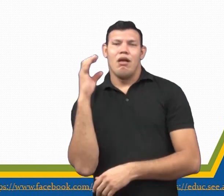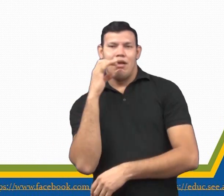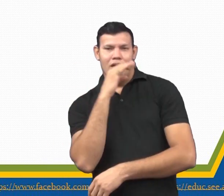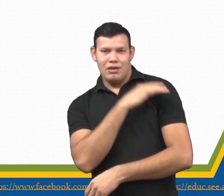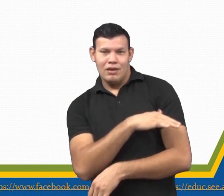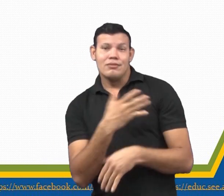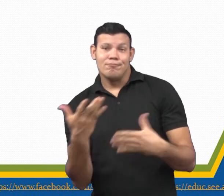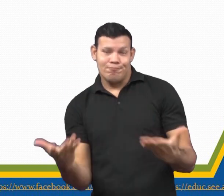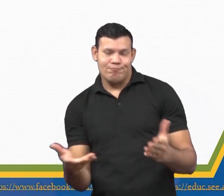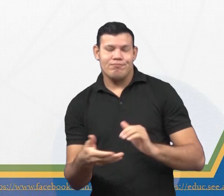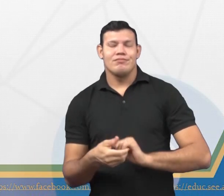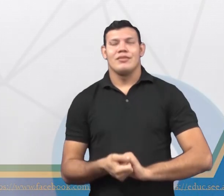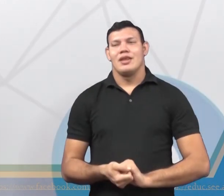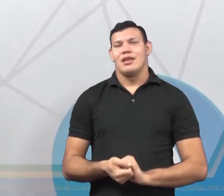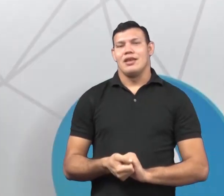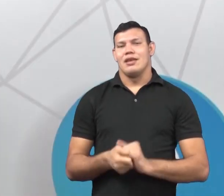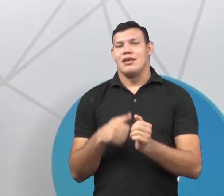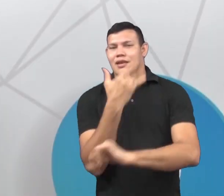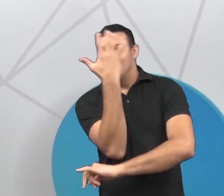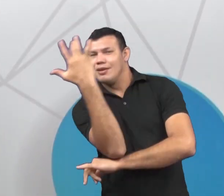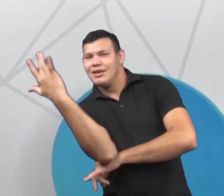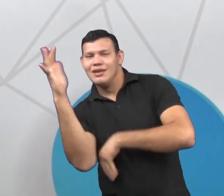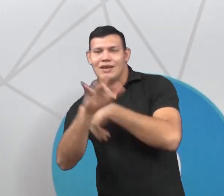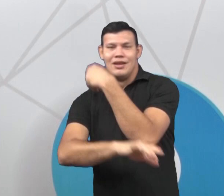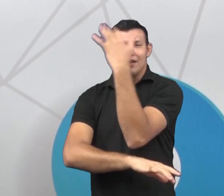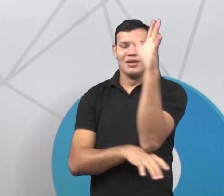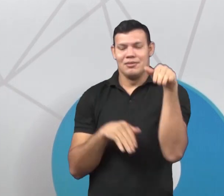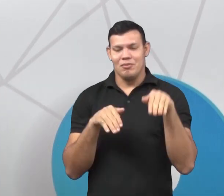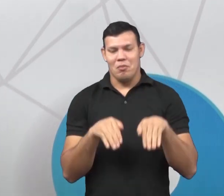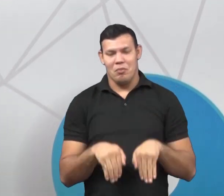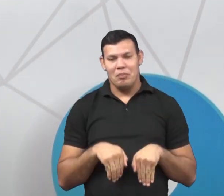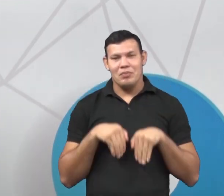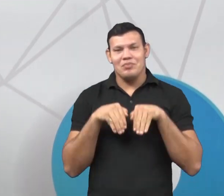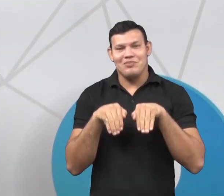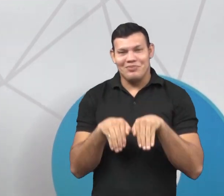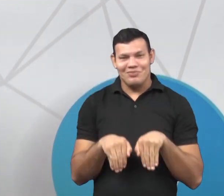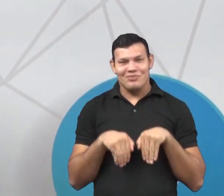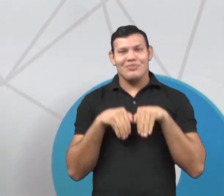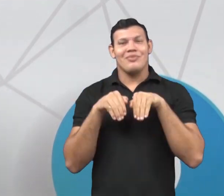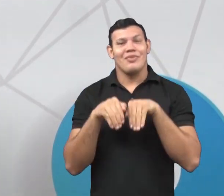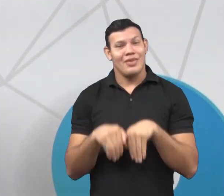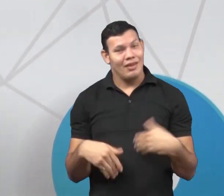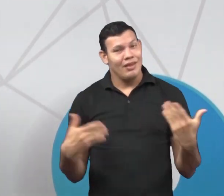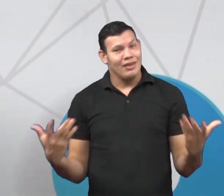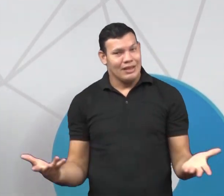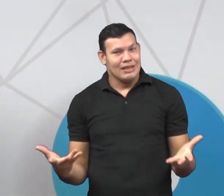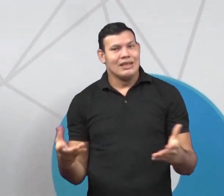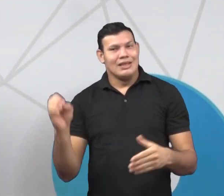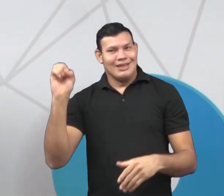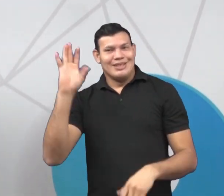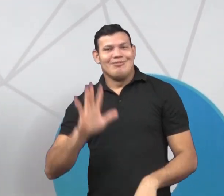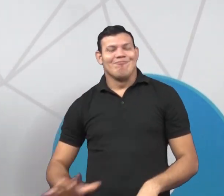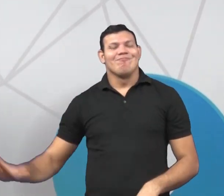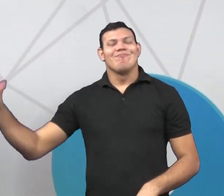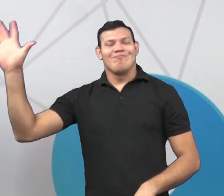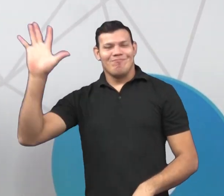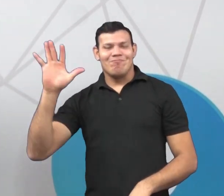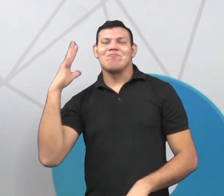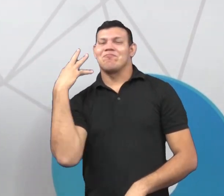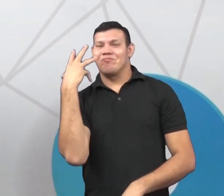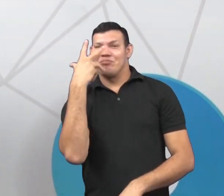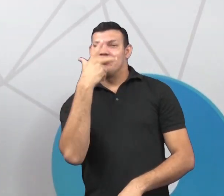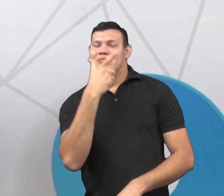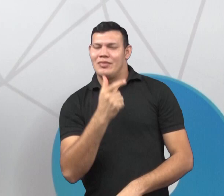que a paisagem natural da Austrália, da Nova Zelândia, da Oceania é bastante vasta dentro das